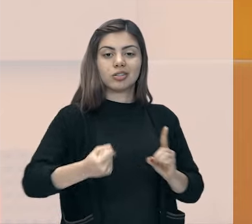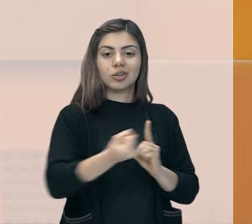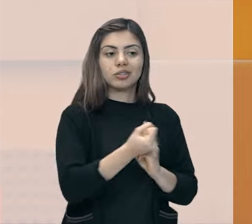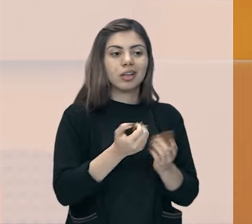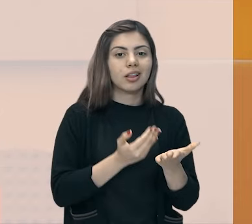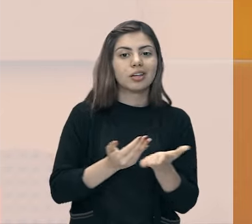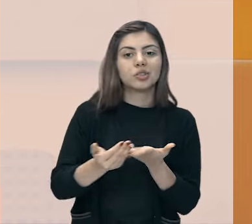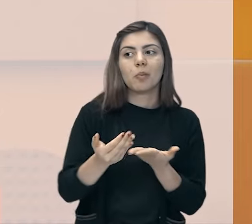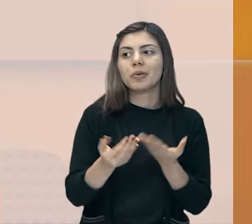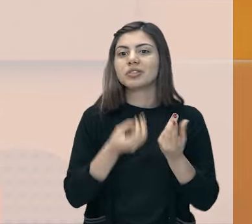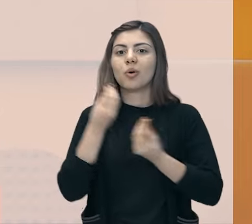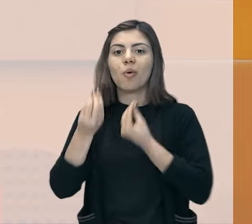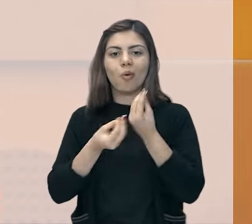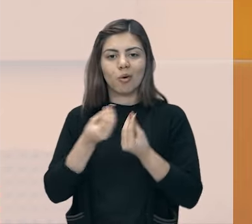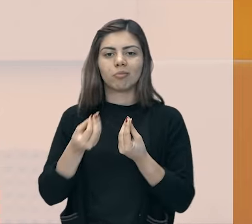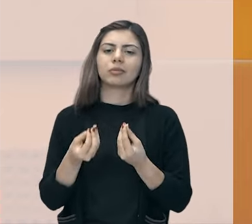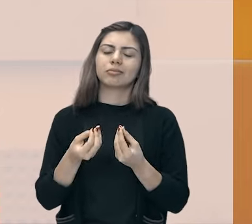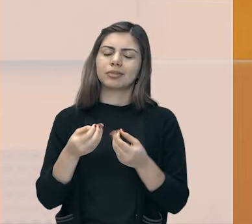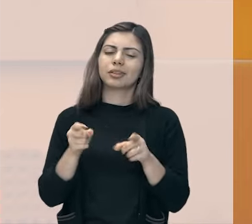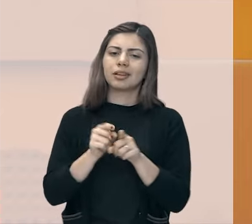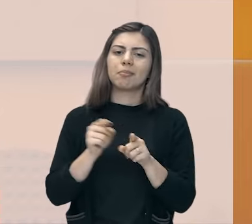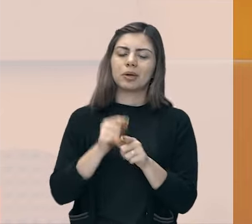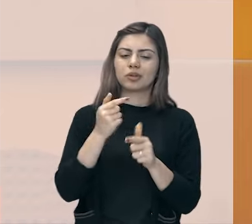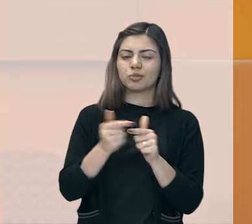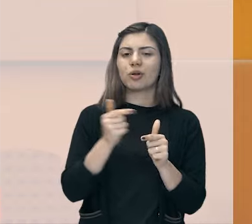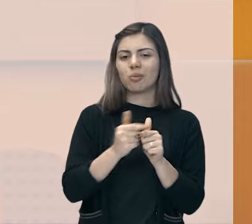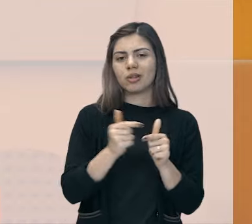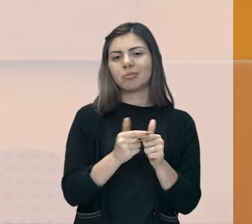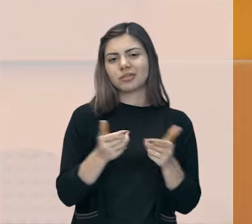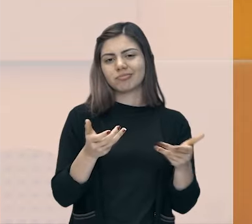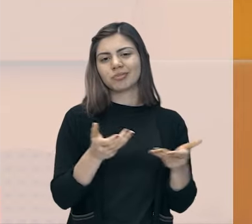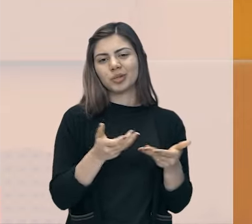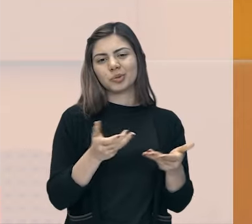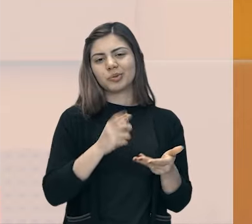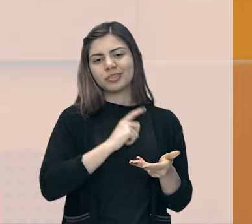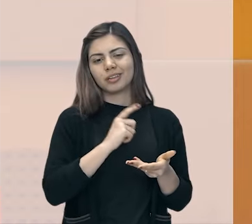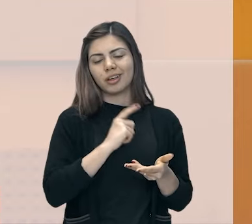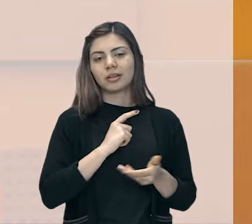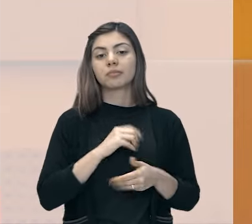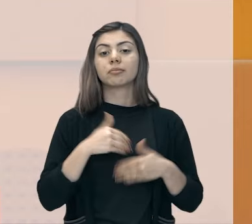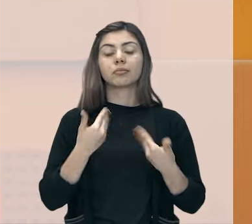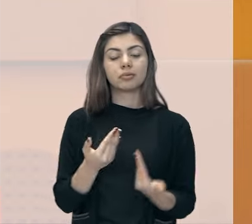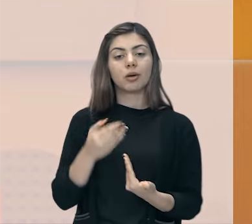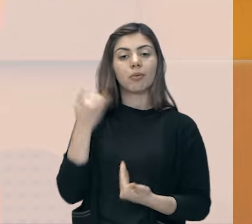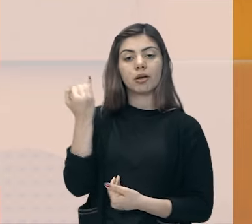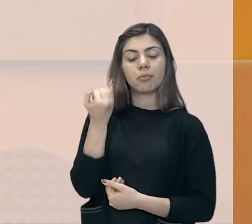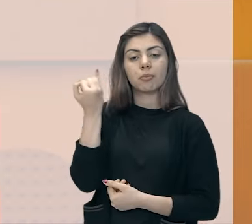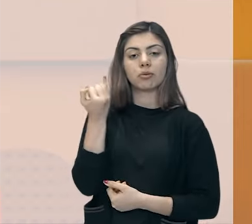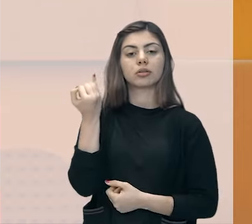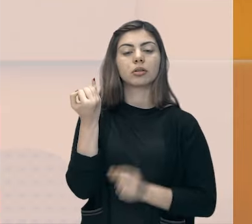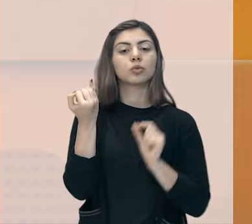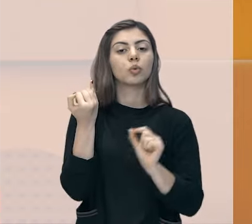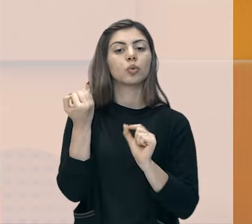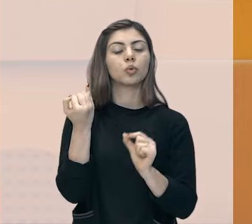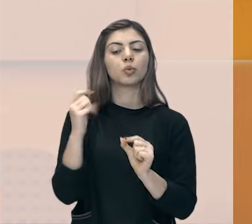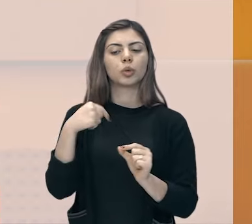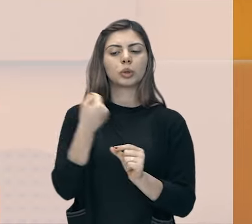começou, além dos problemas que ainda enfrentamos no mundo do trabalho. Por isso é importante que a gente entenda